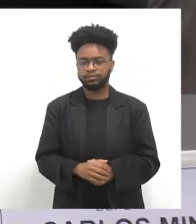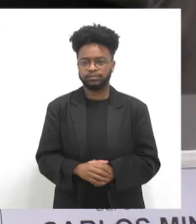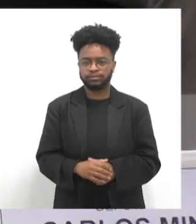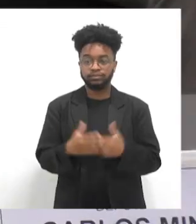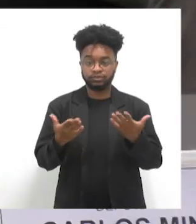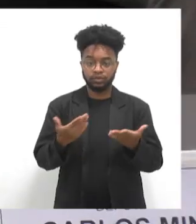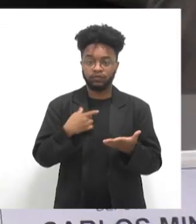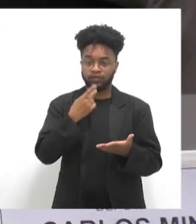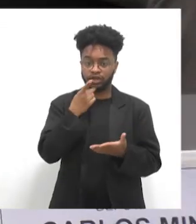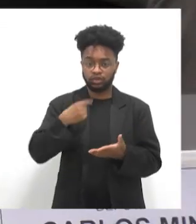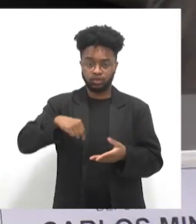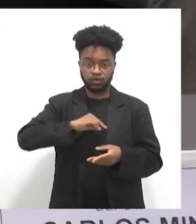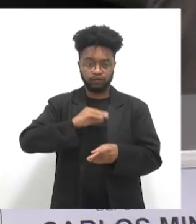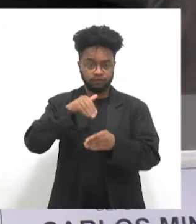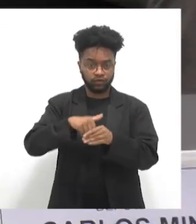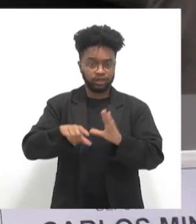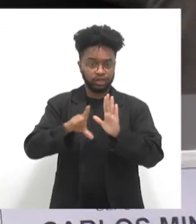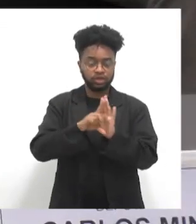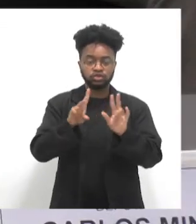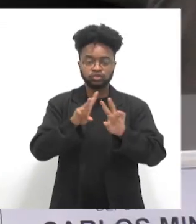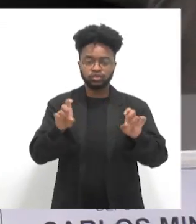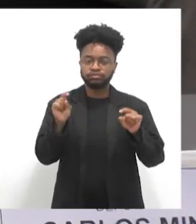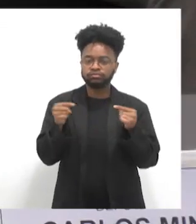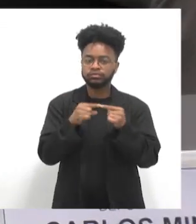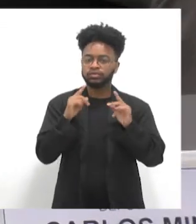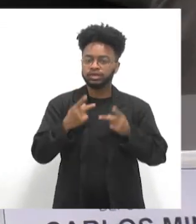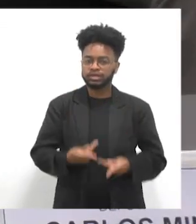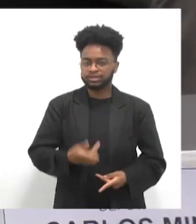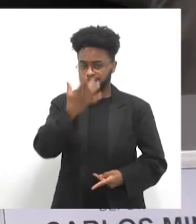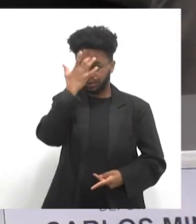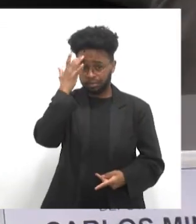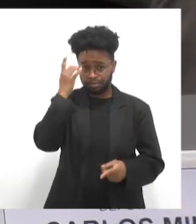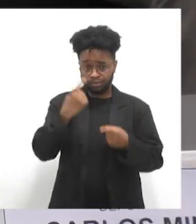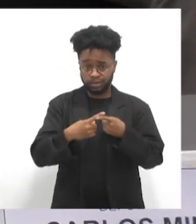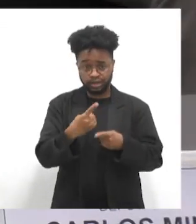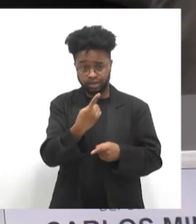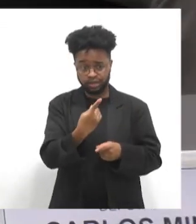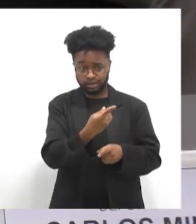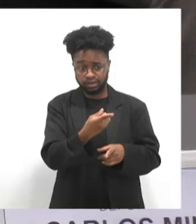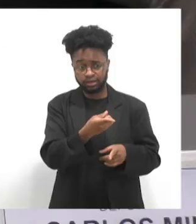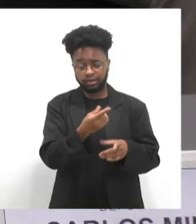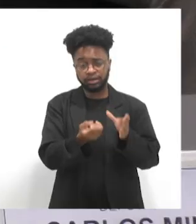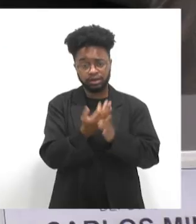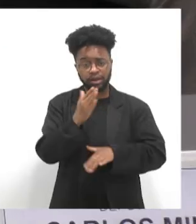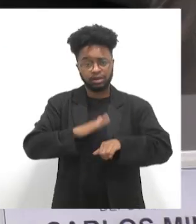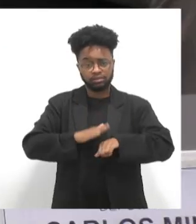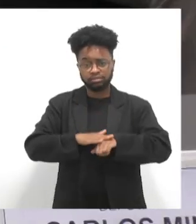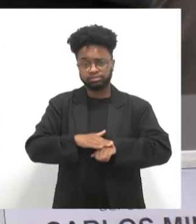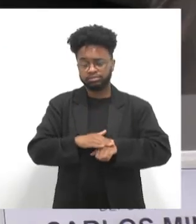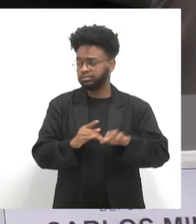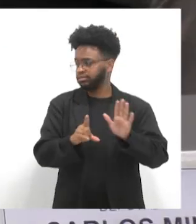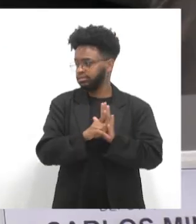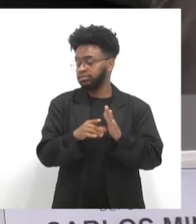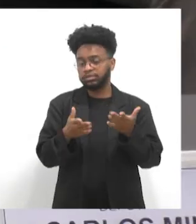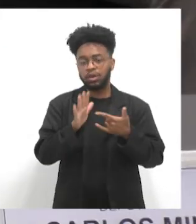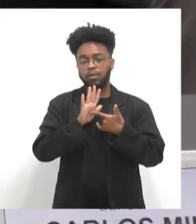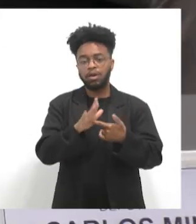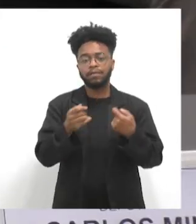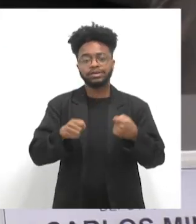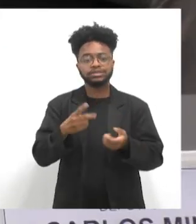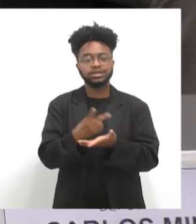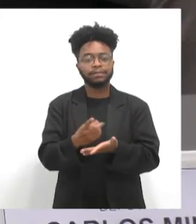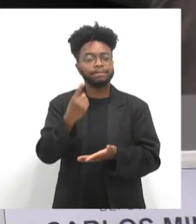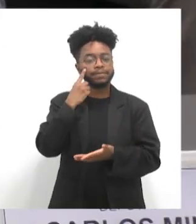vamos votar a lei da humanização da saúde mental, que a gente está legislando em causa própria. E aí conseguimos aprovar. Isso mostra que a gente sempre tem que pensar